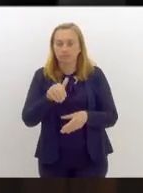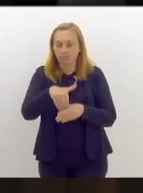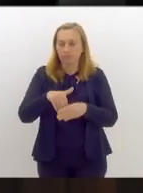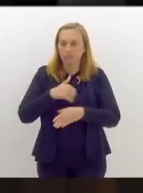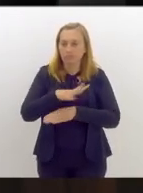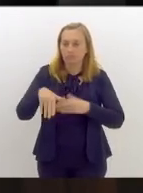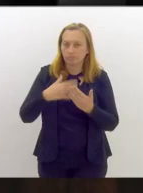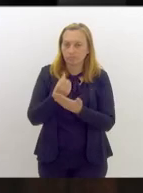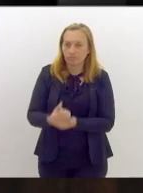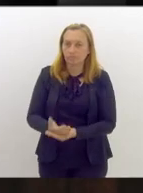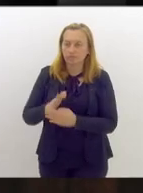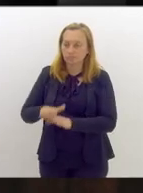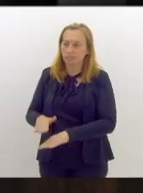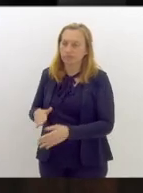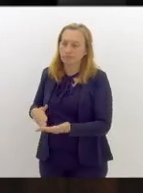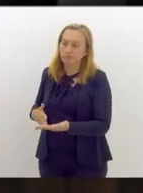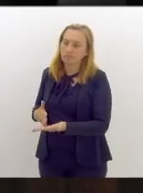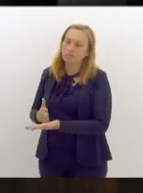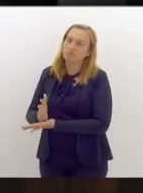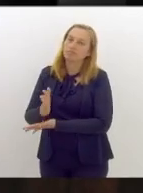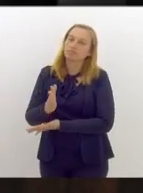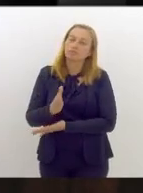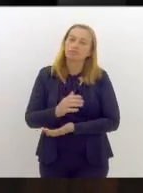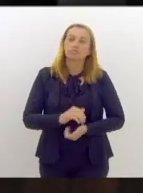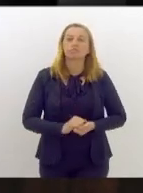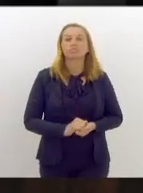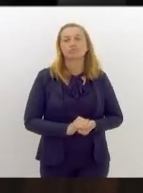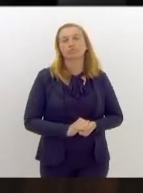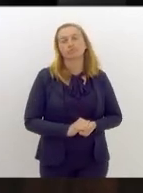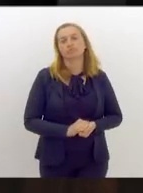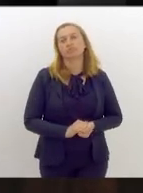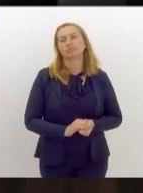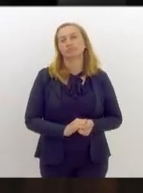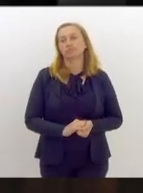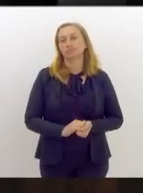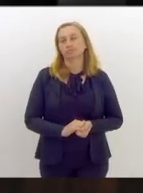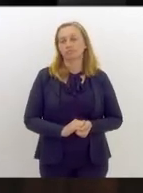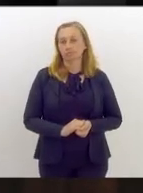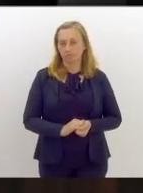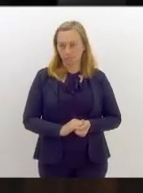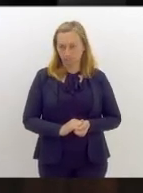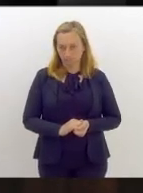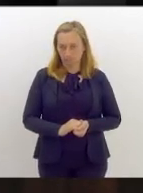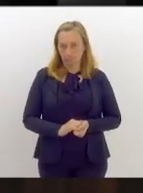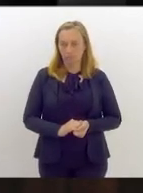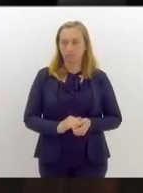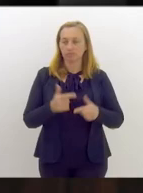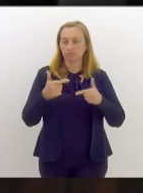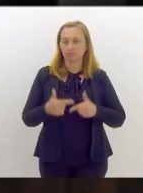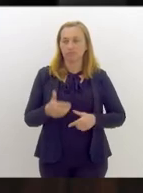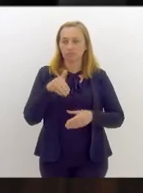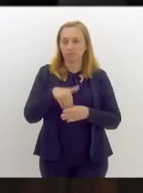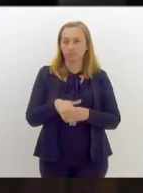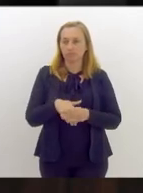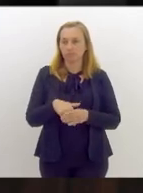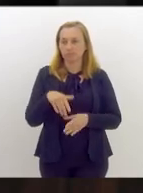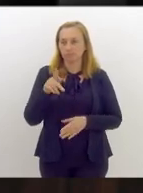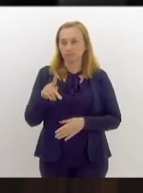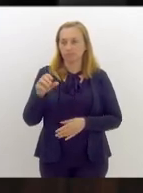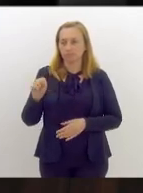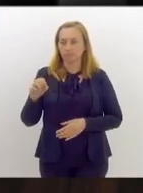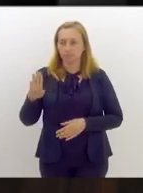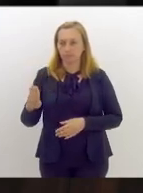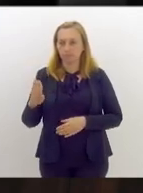discussão, em votação. Os senhores que aprovam, permaneçam como estão, aprovado. Vai a promulgação, com abstenção da bancada do PSB,